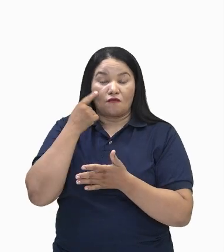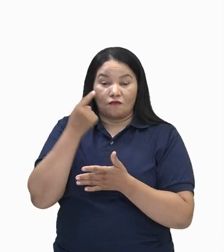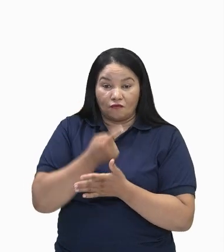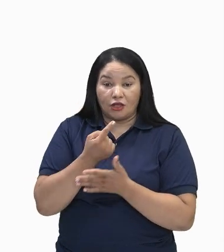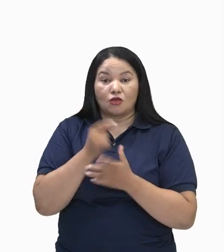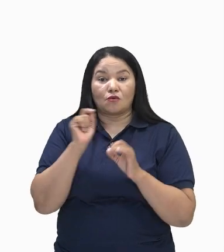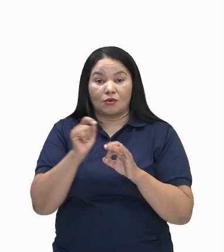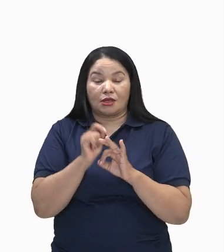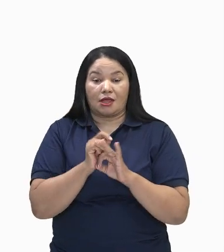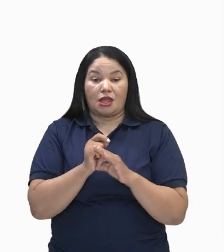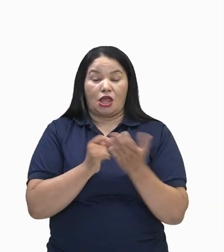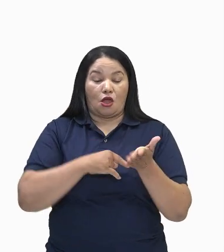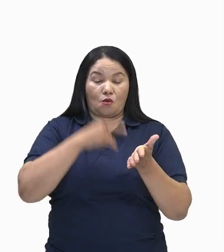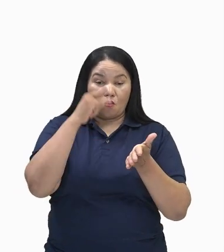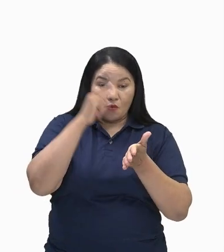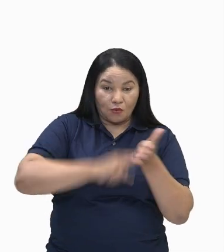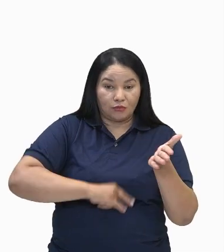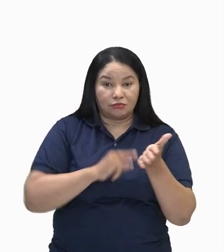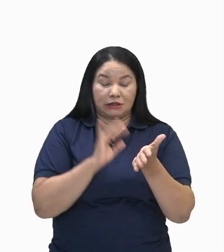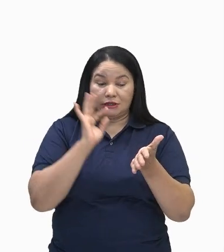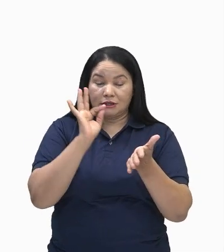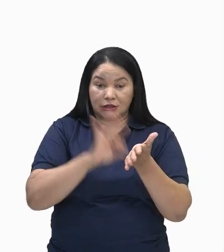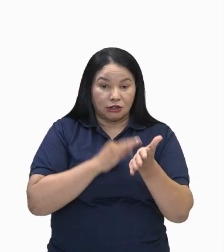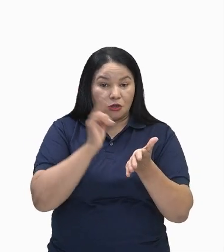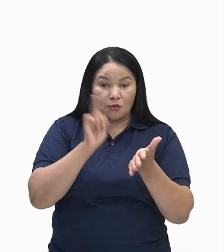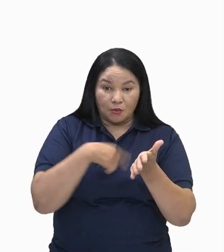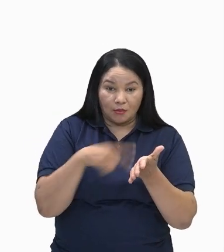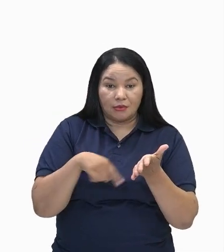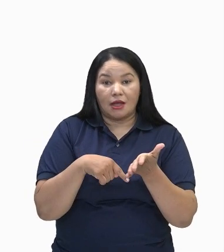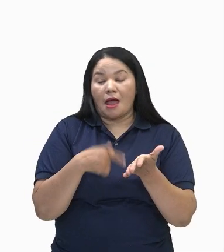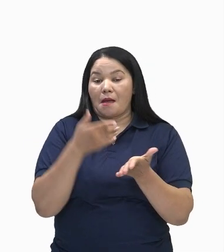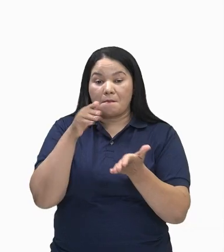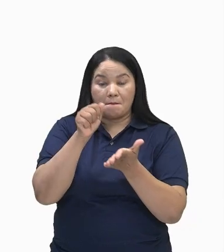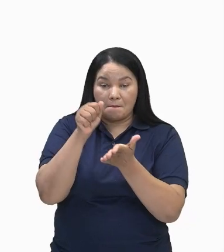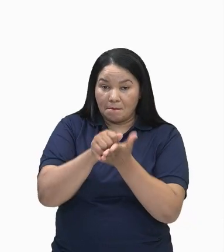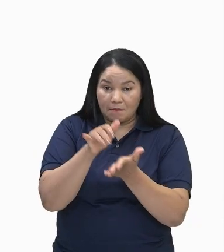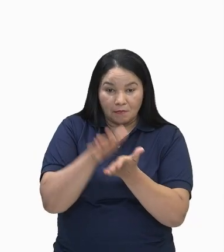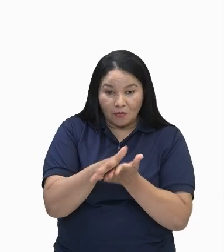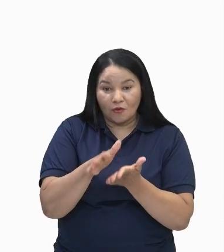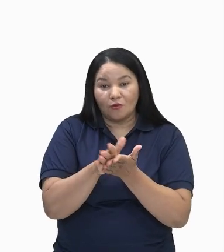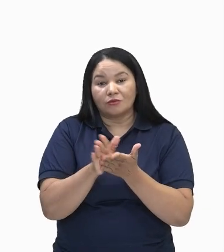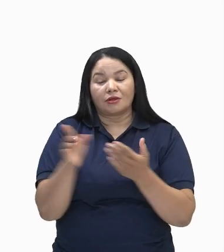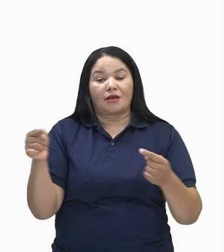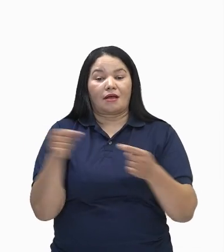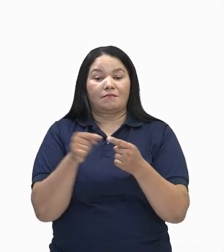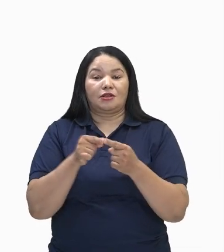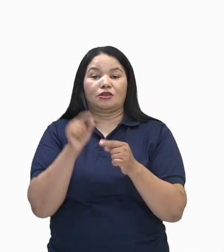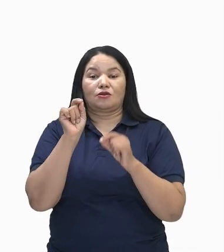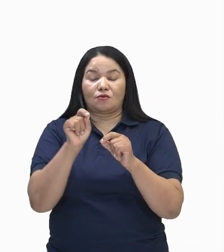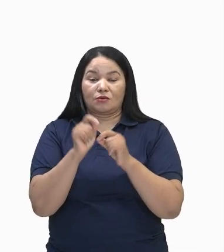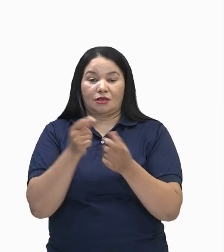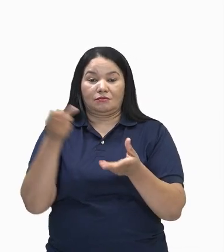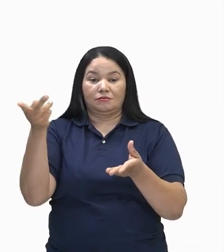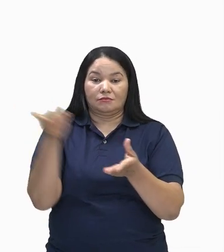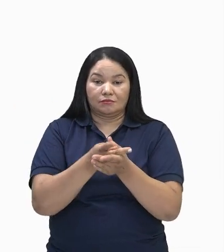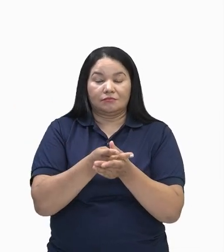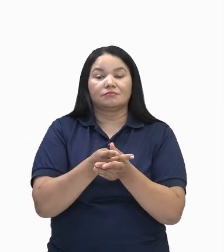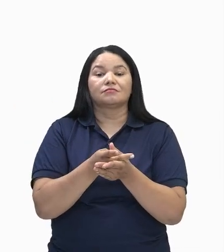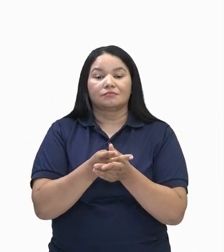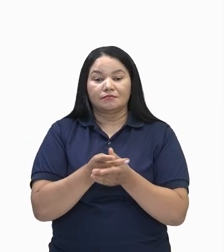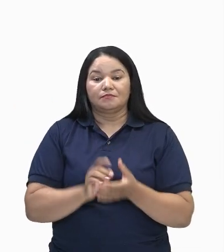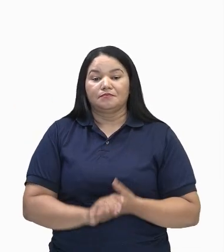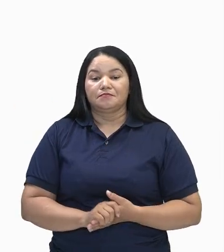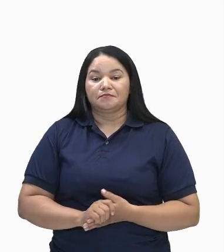rescisão do contrato sem cobrança de multa, conforme previsto no Código de Defesa